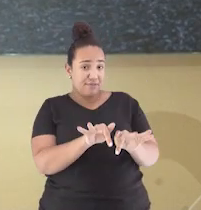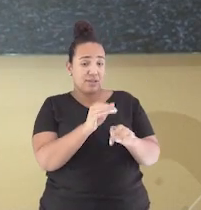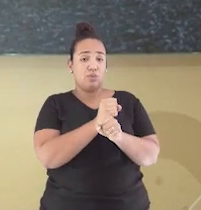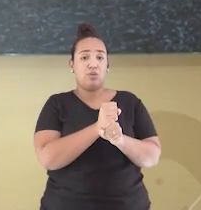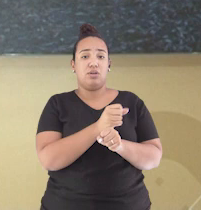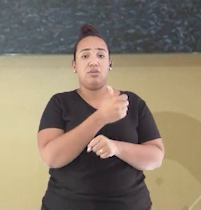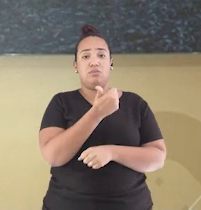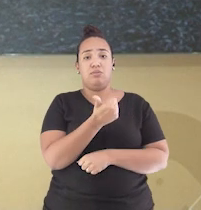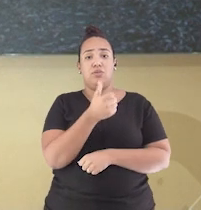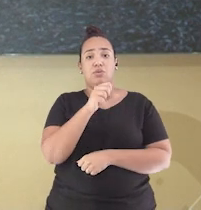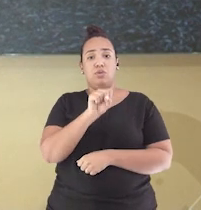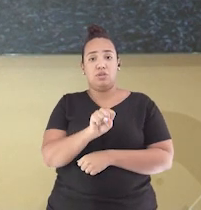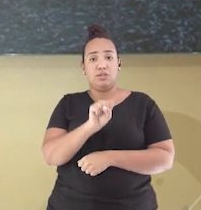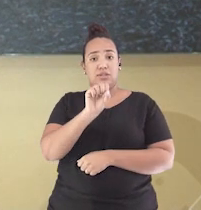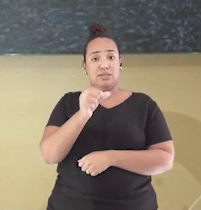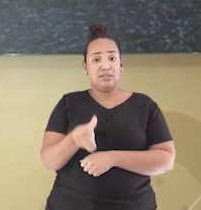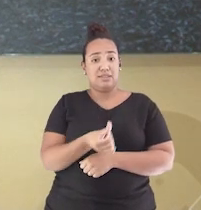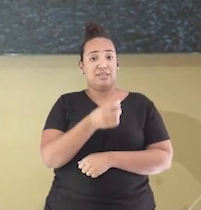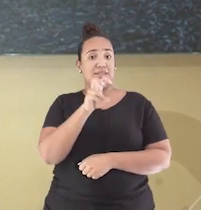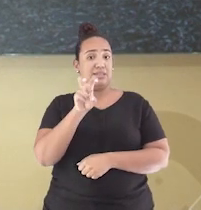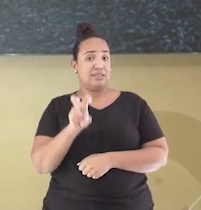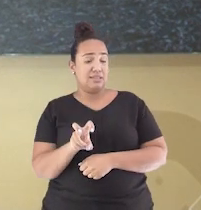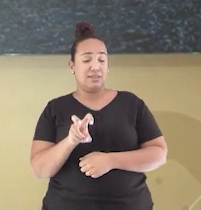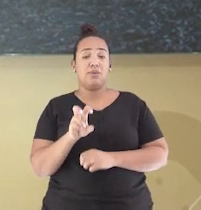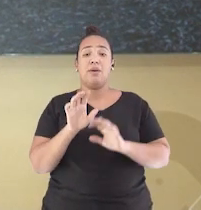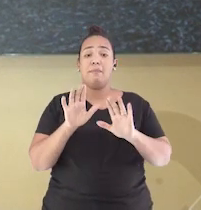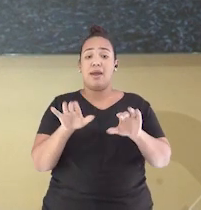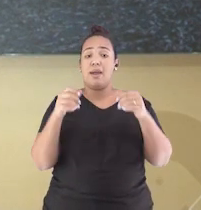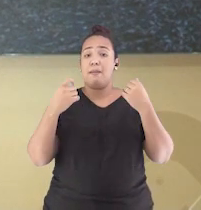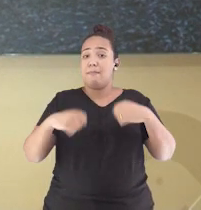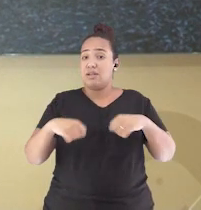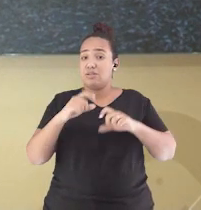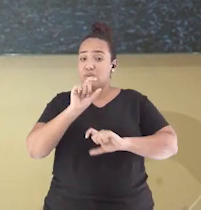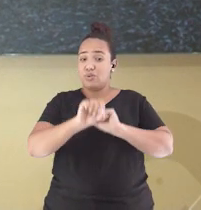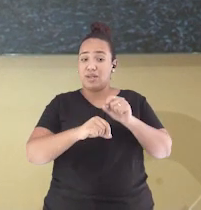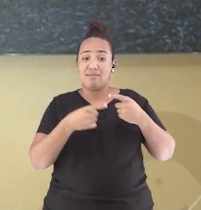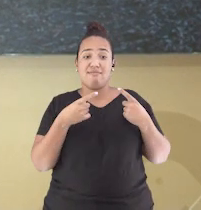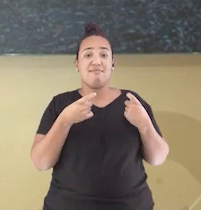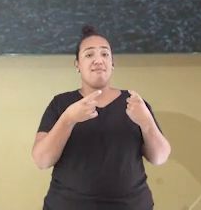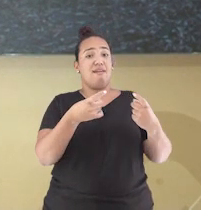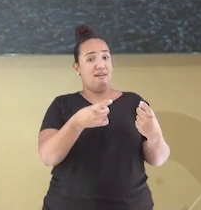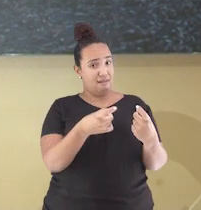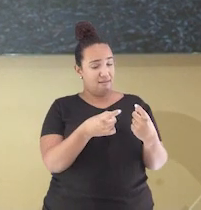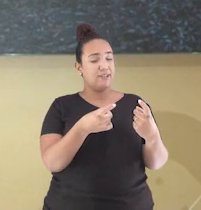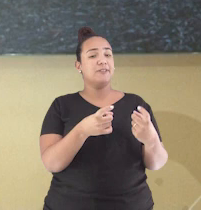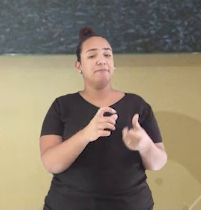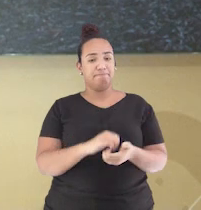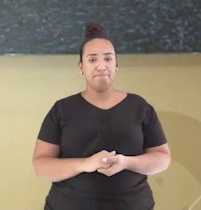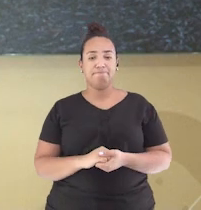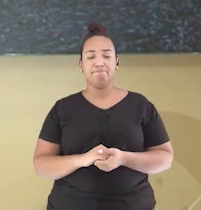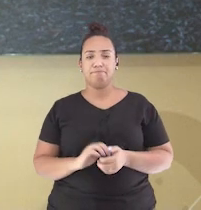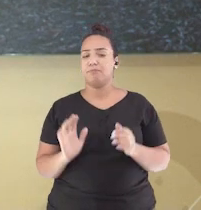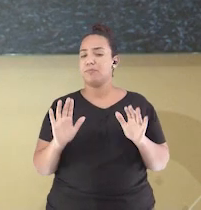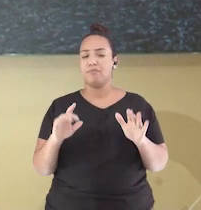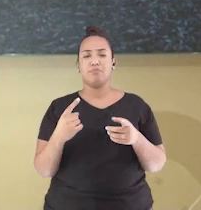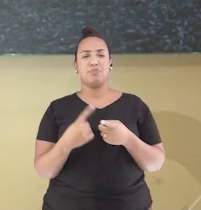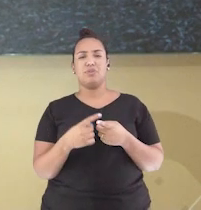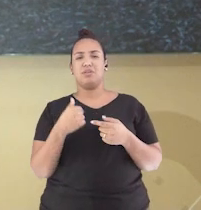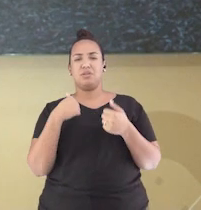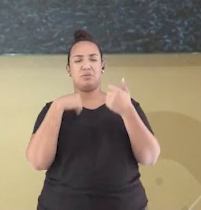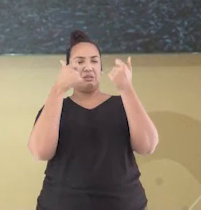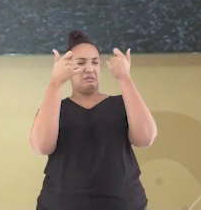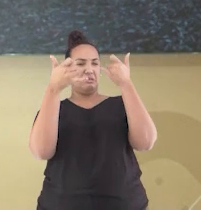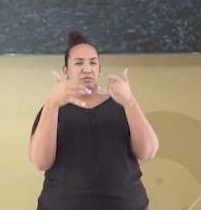em 1776 e a escravidão só foi abolida em 1865. E ainda precisou de